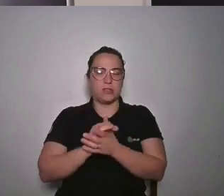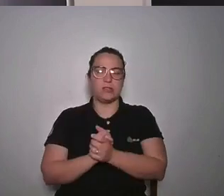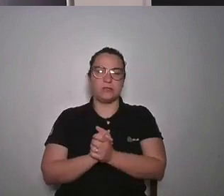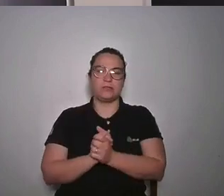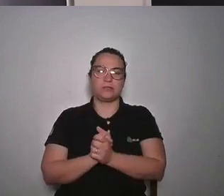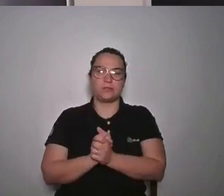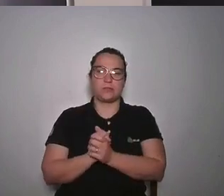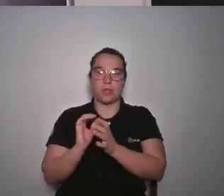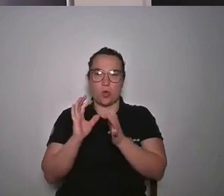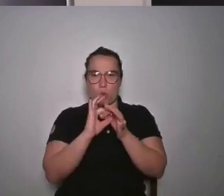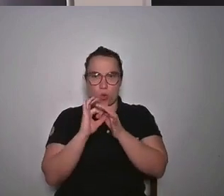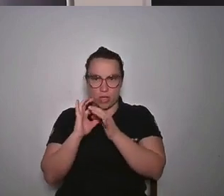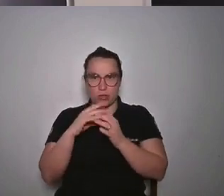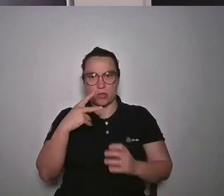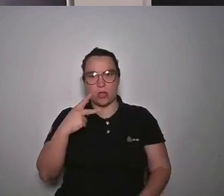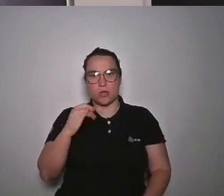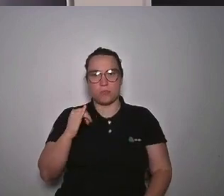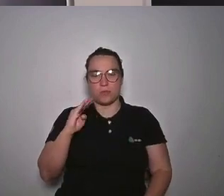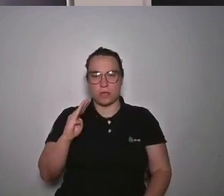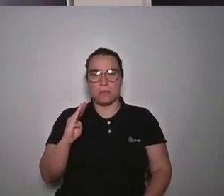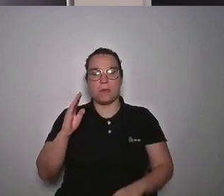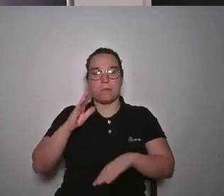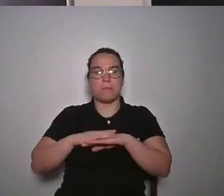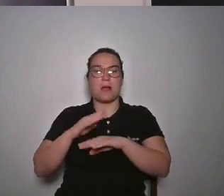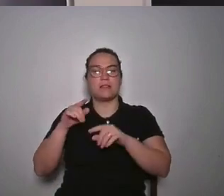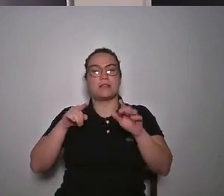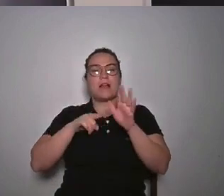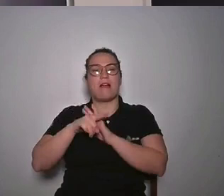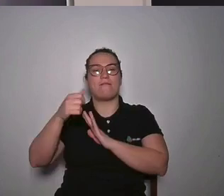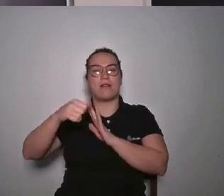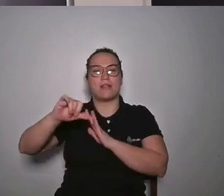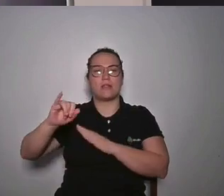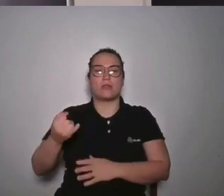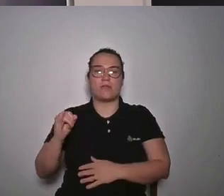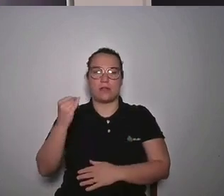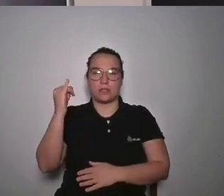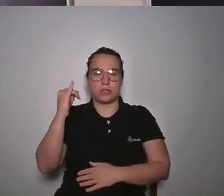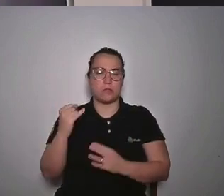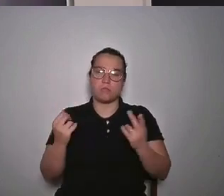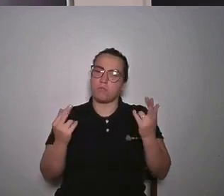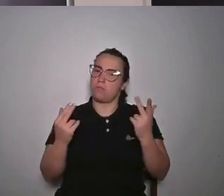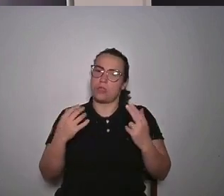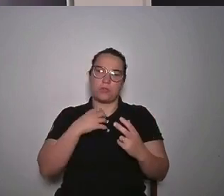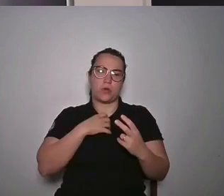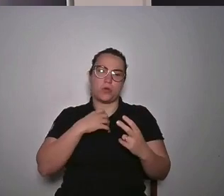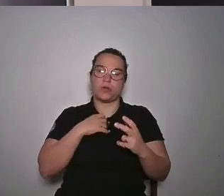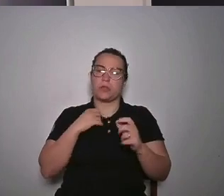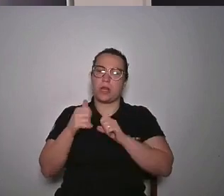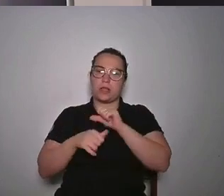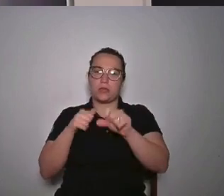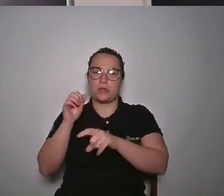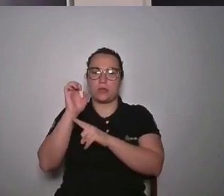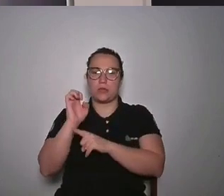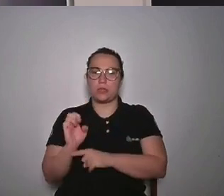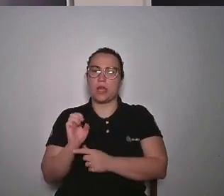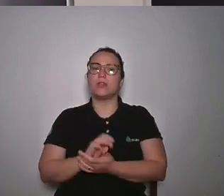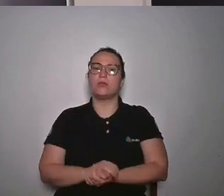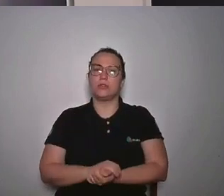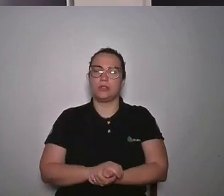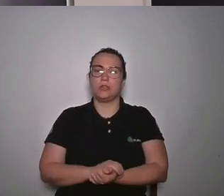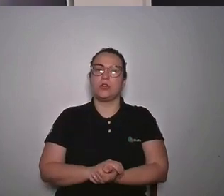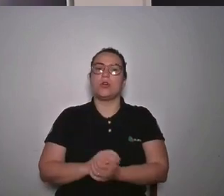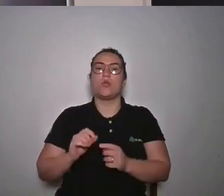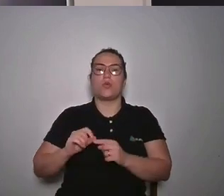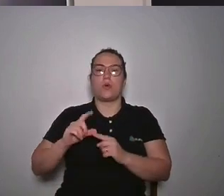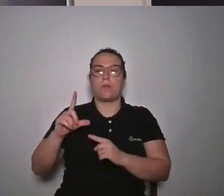da União, o PIB mais a variação da taxa de inflação. Mesma coisa nas transferências do Estado. O aumento foi